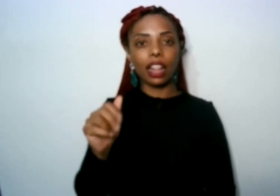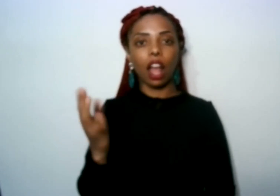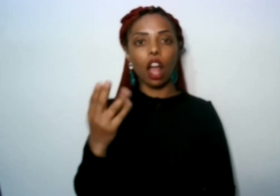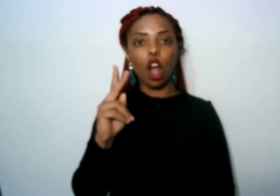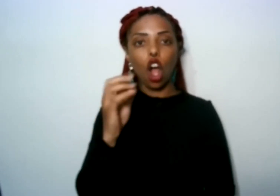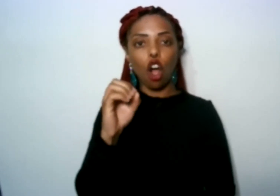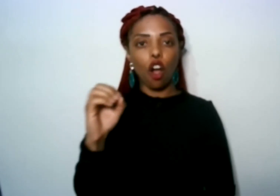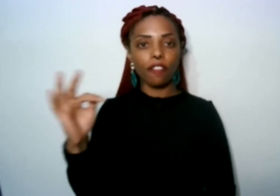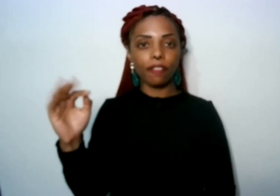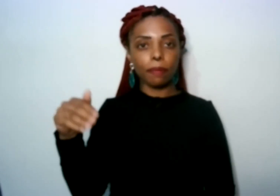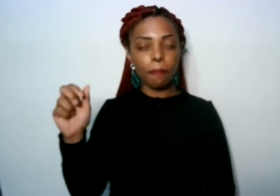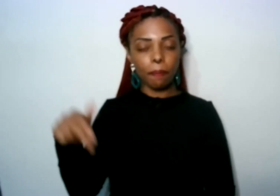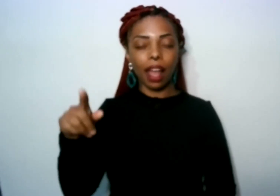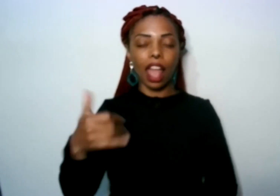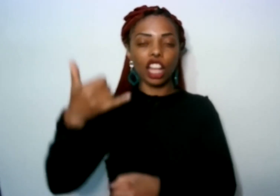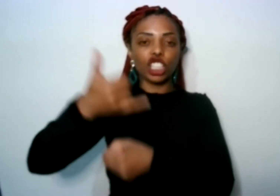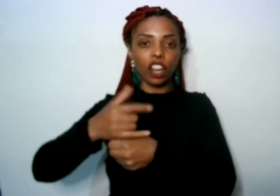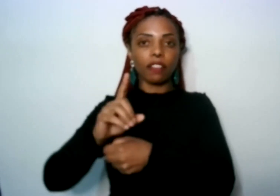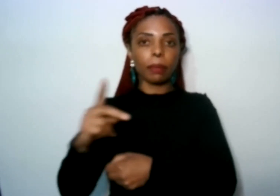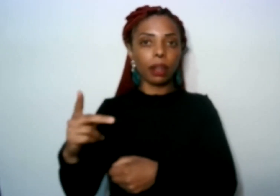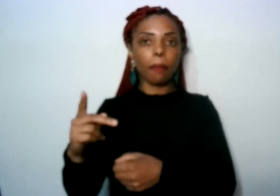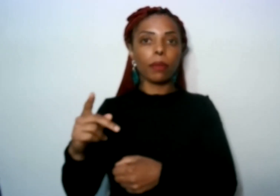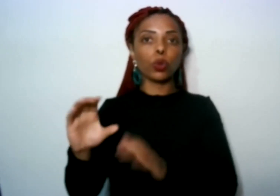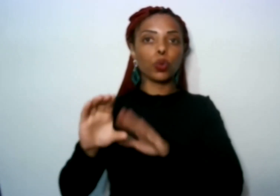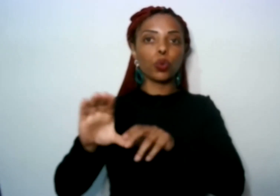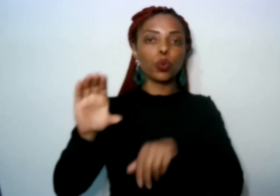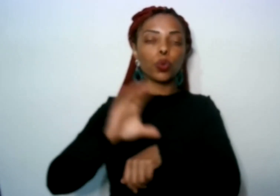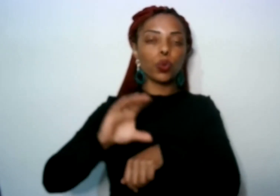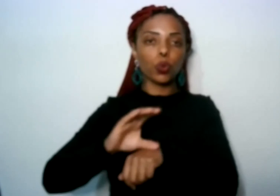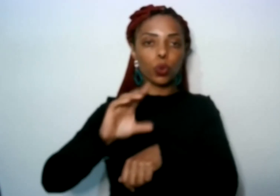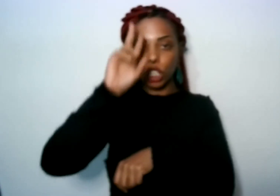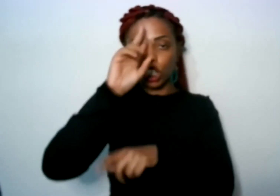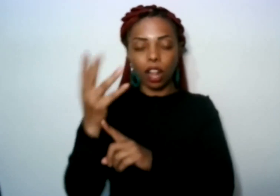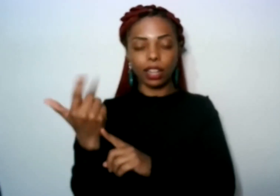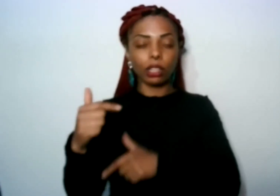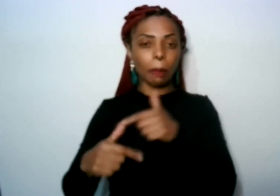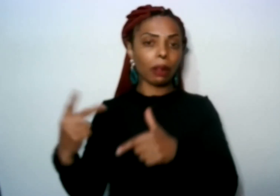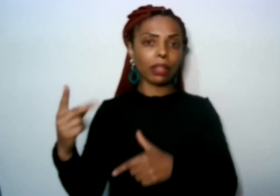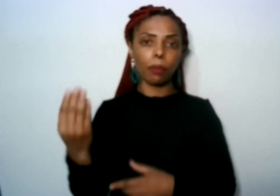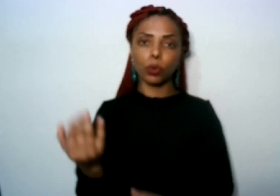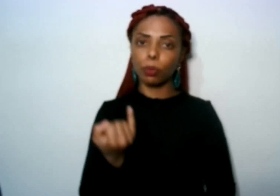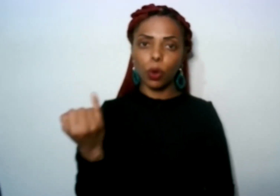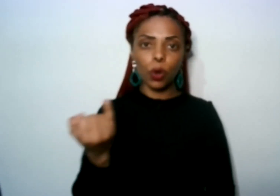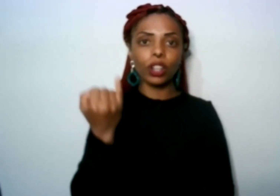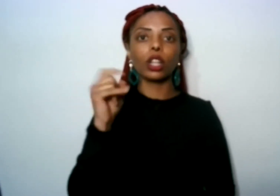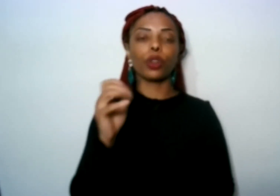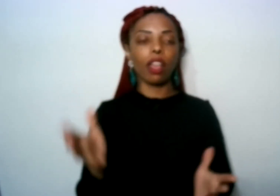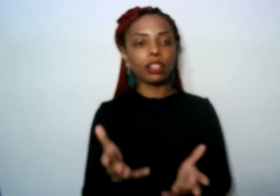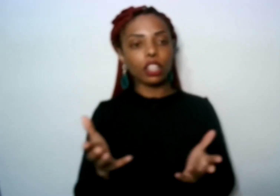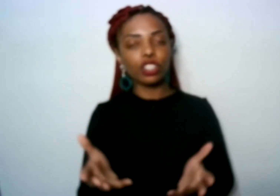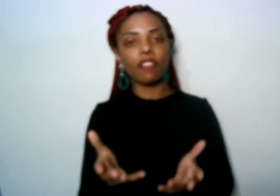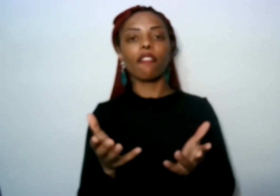departamento do curso de história da arte que vem fazendo um trabalho muito importante de incentivo e de